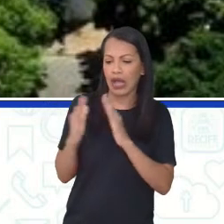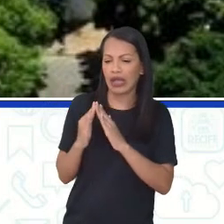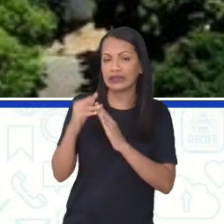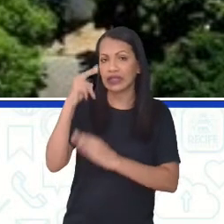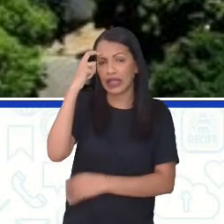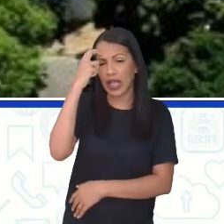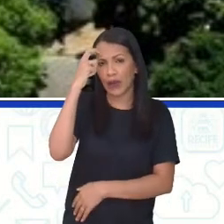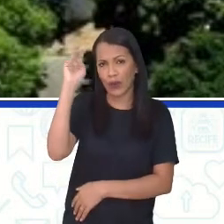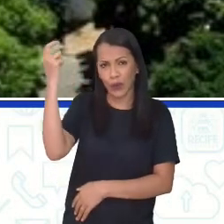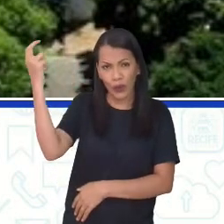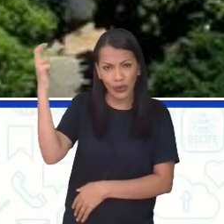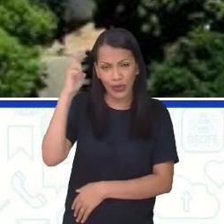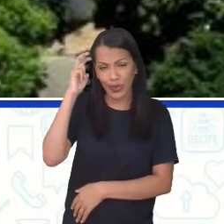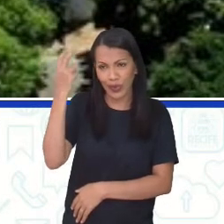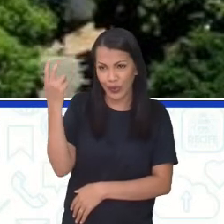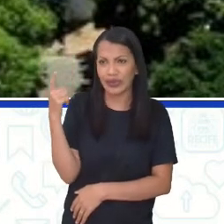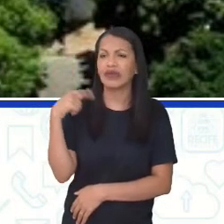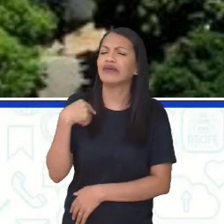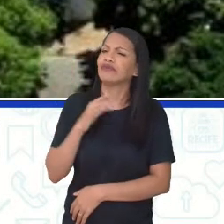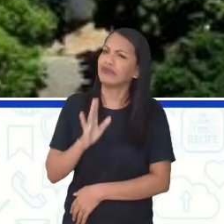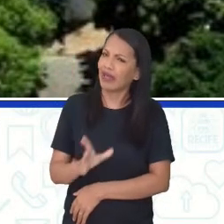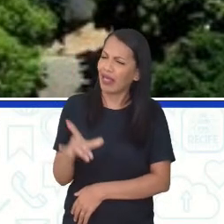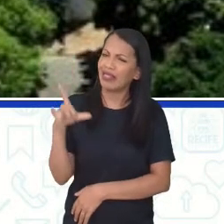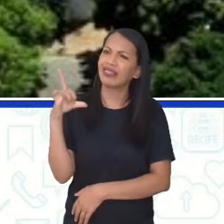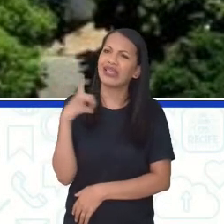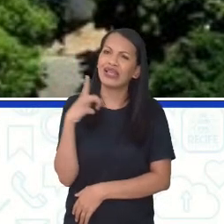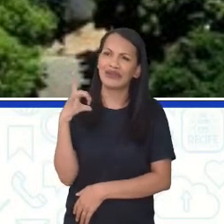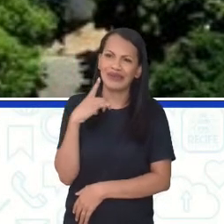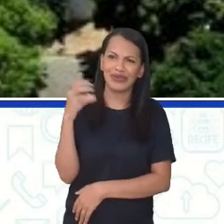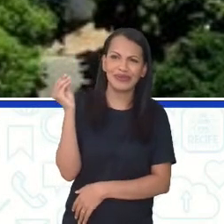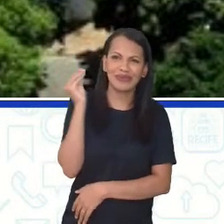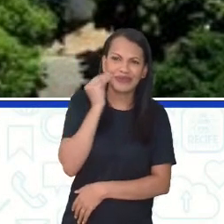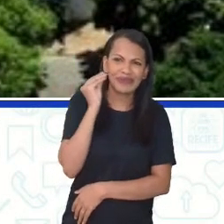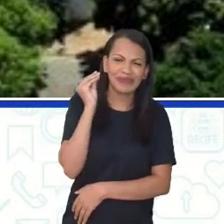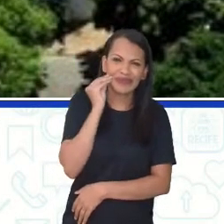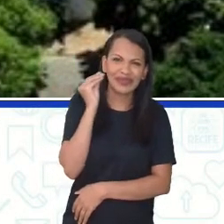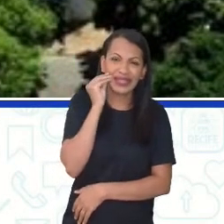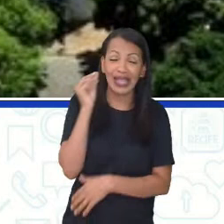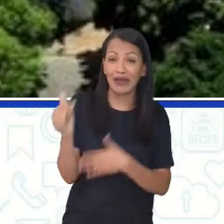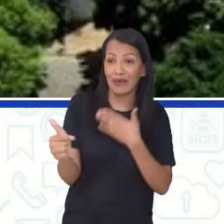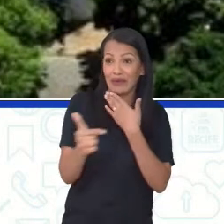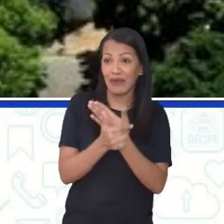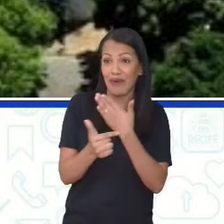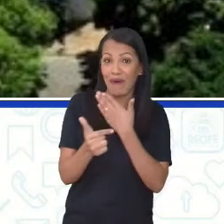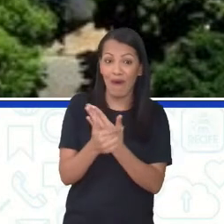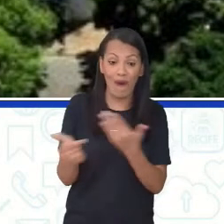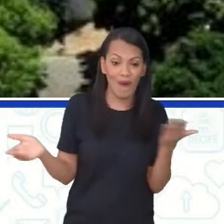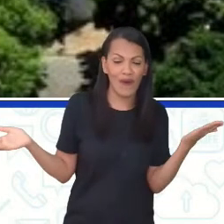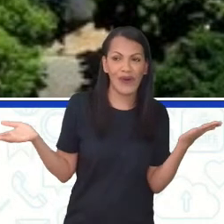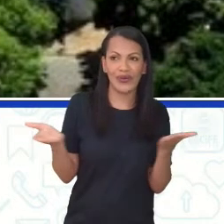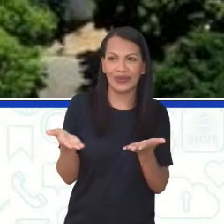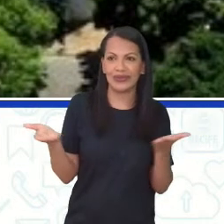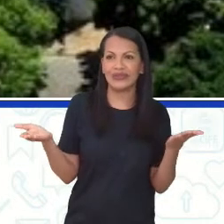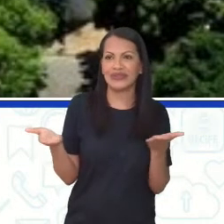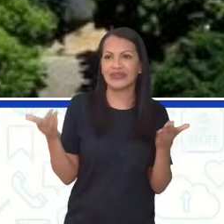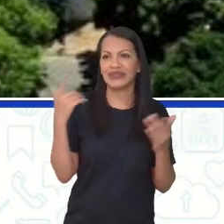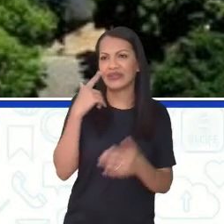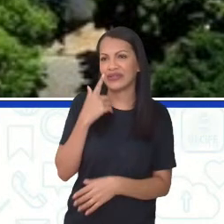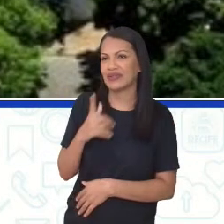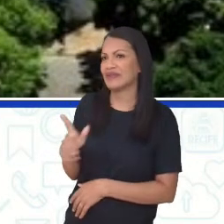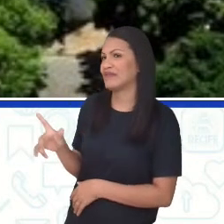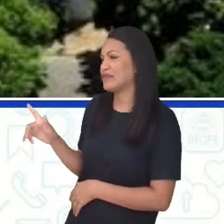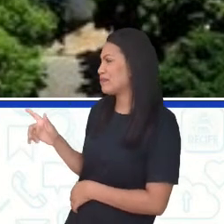centenário, né, que a gente já teve várias funções, mas hoje lá traz